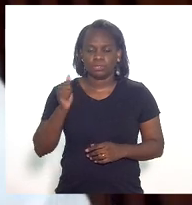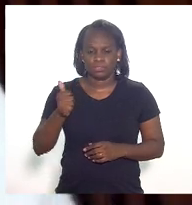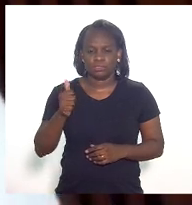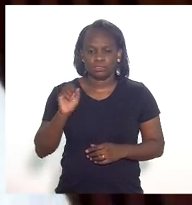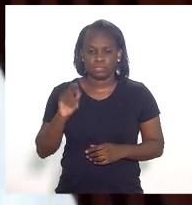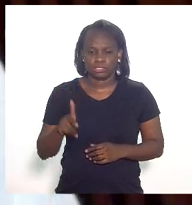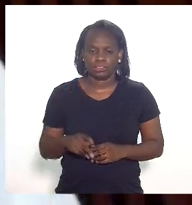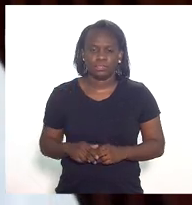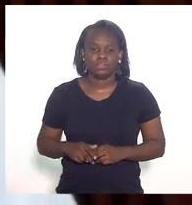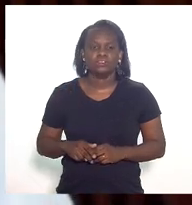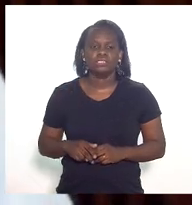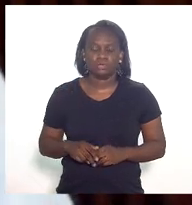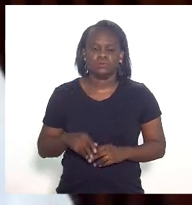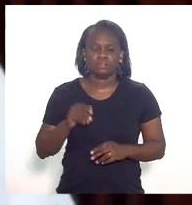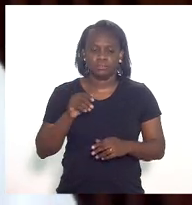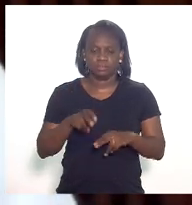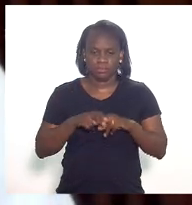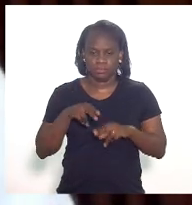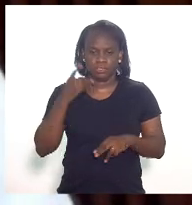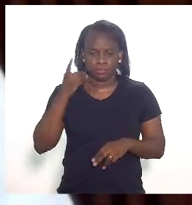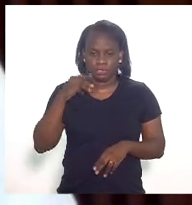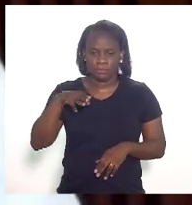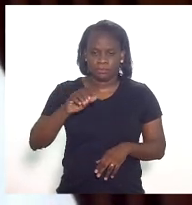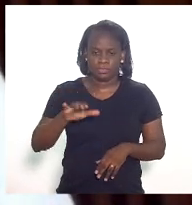Está errado. Retirada de pauta, deputado Mink.